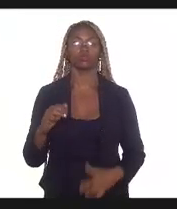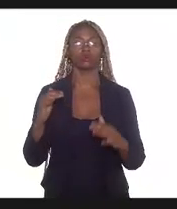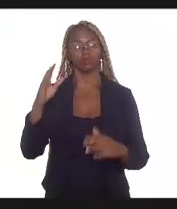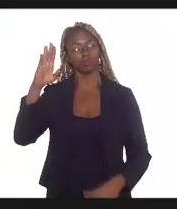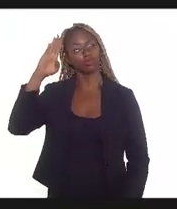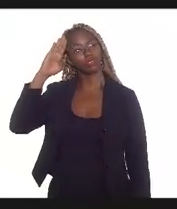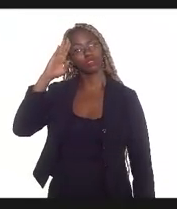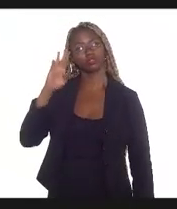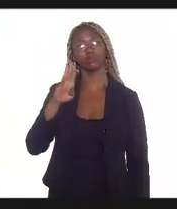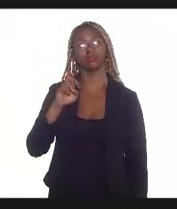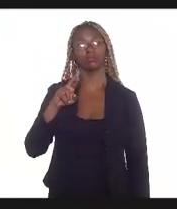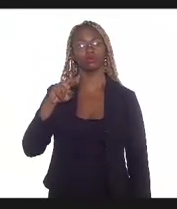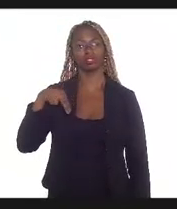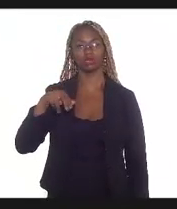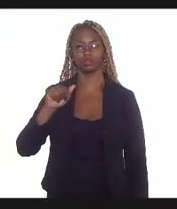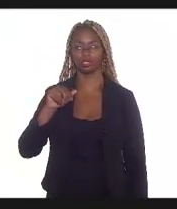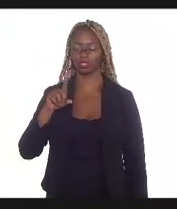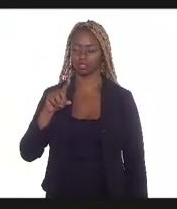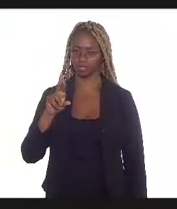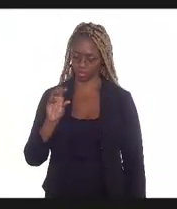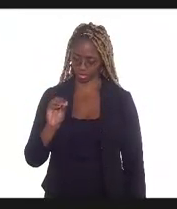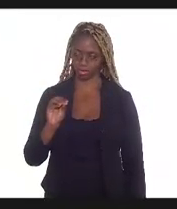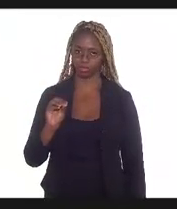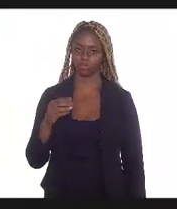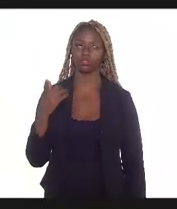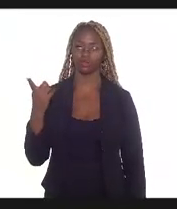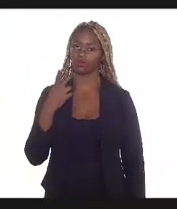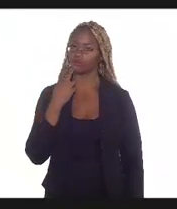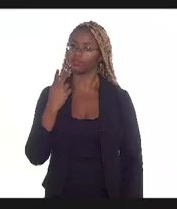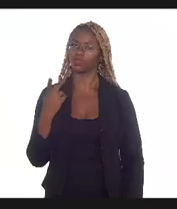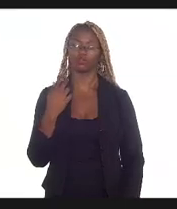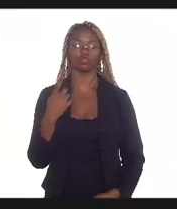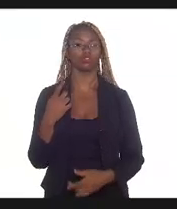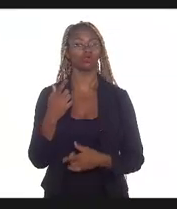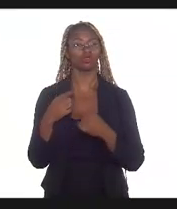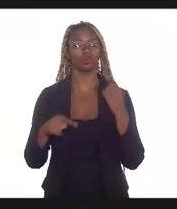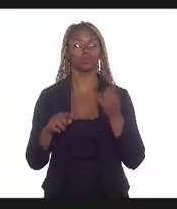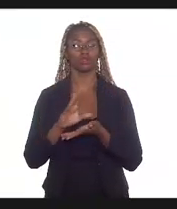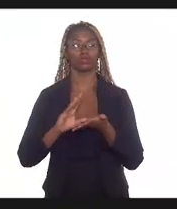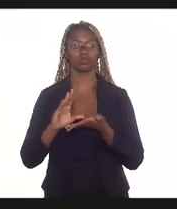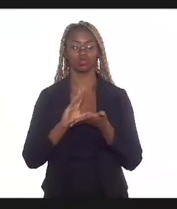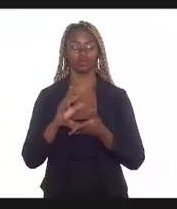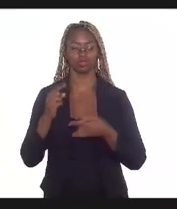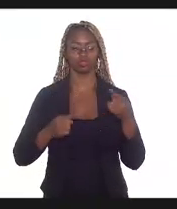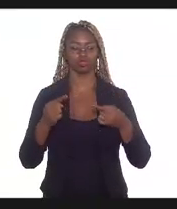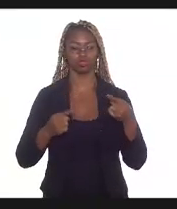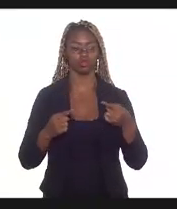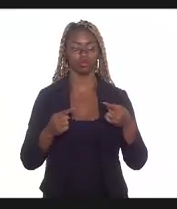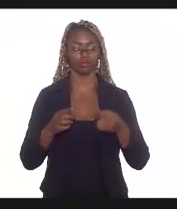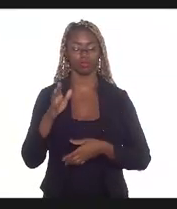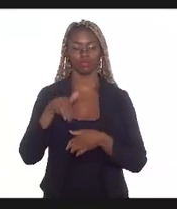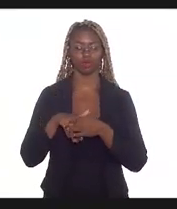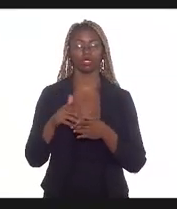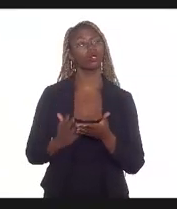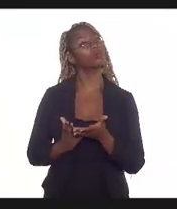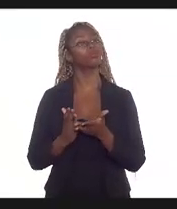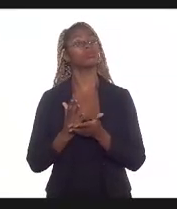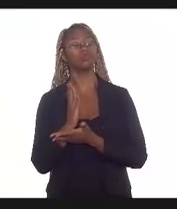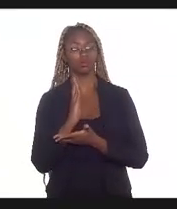pela inconstitucionalidade. Em discussão. Em votação,